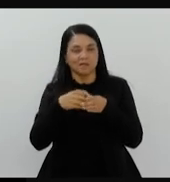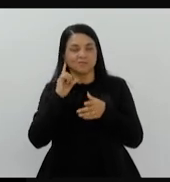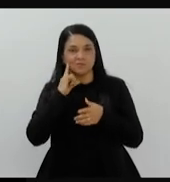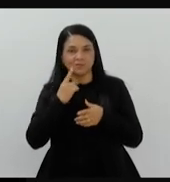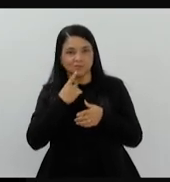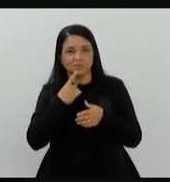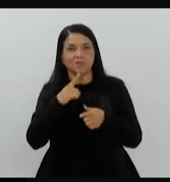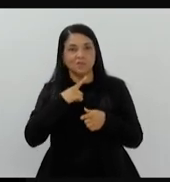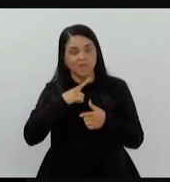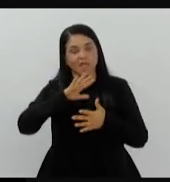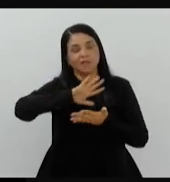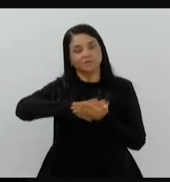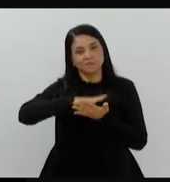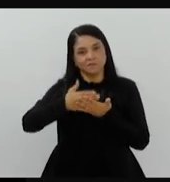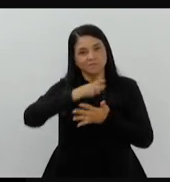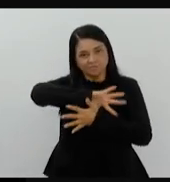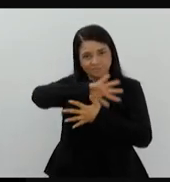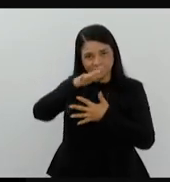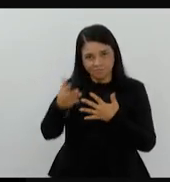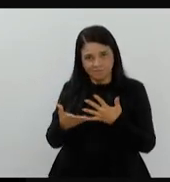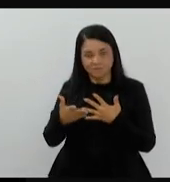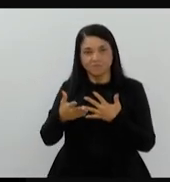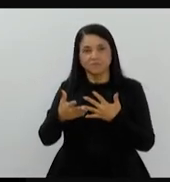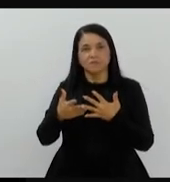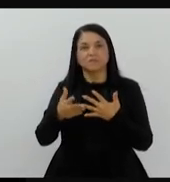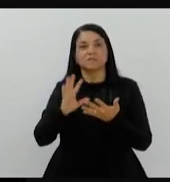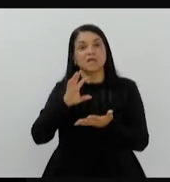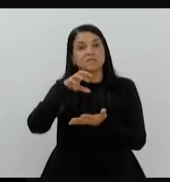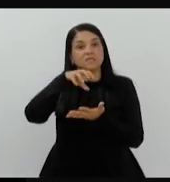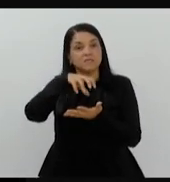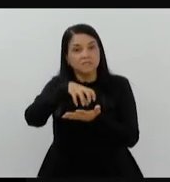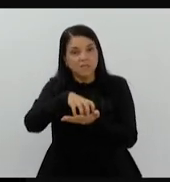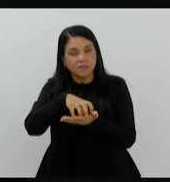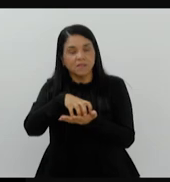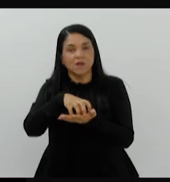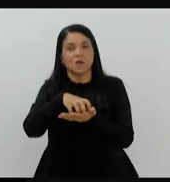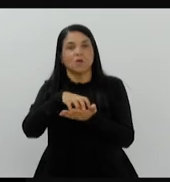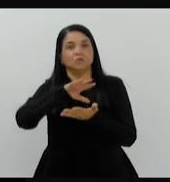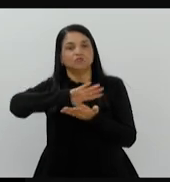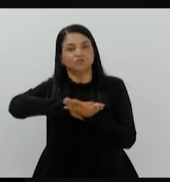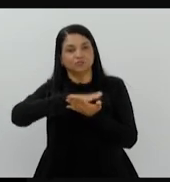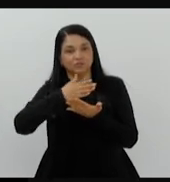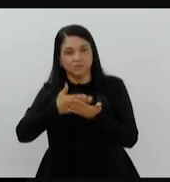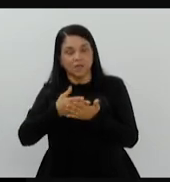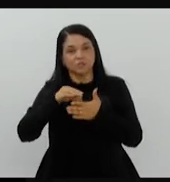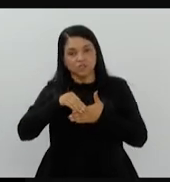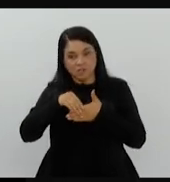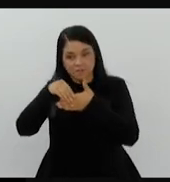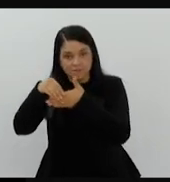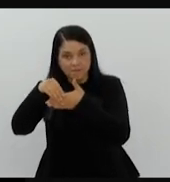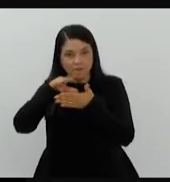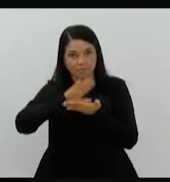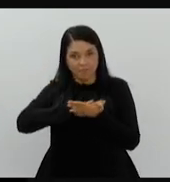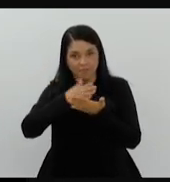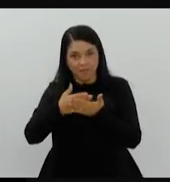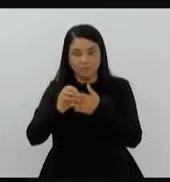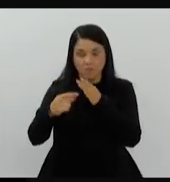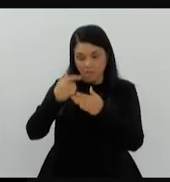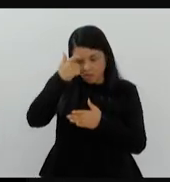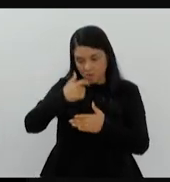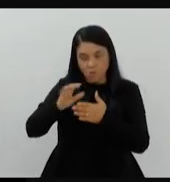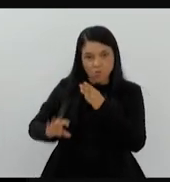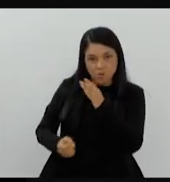profissionais intérpretes de Libras, da Central de Intérprete de Libras e Guia Intérprete, que eu criei no